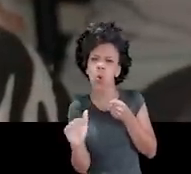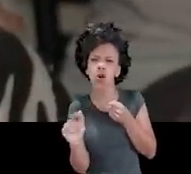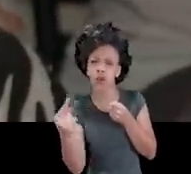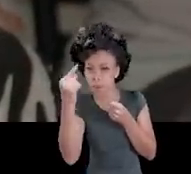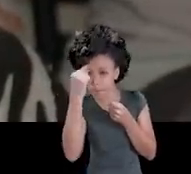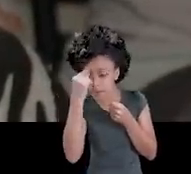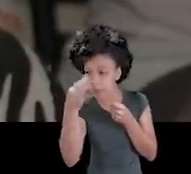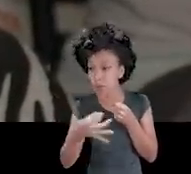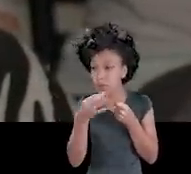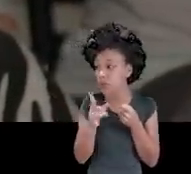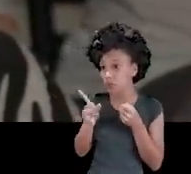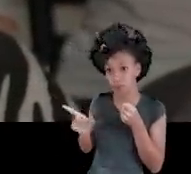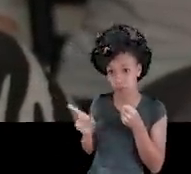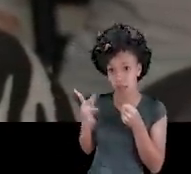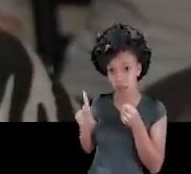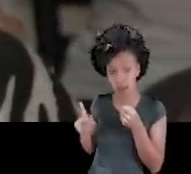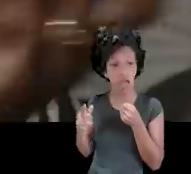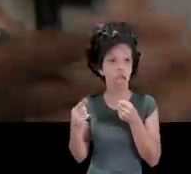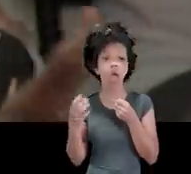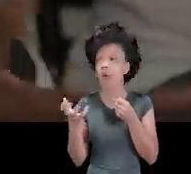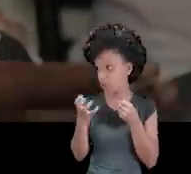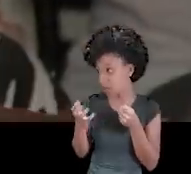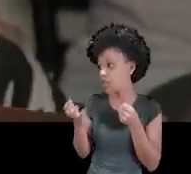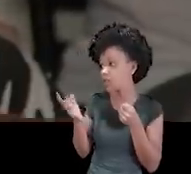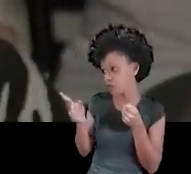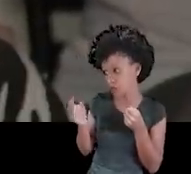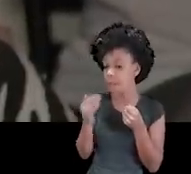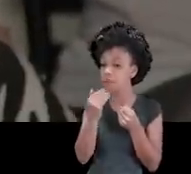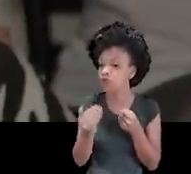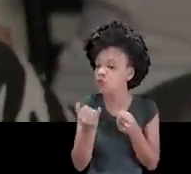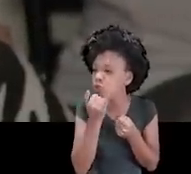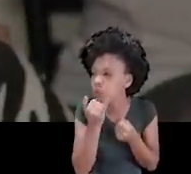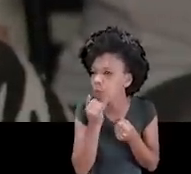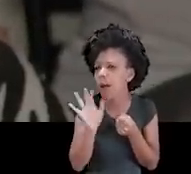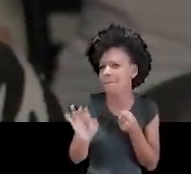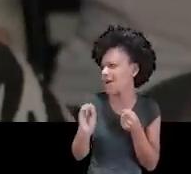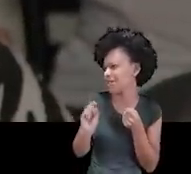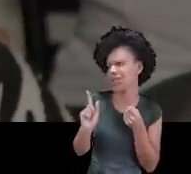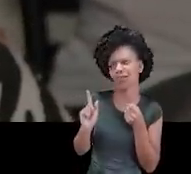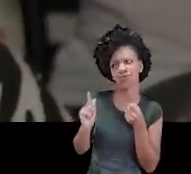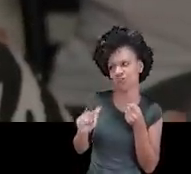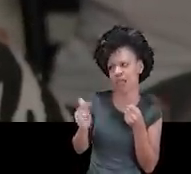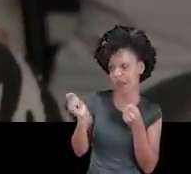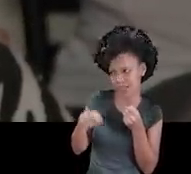pensamento e com a postura deles. Eu gostaria que o senhor pudesse pedir desculpas à minha esposa. Agora, se o senhor não tiver capacidade para isso, eu, em